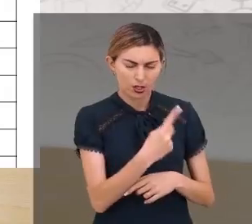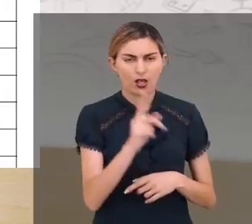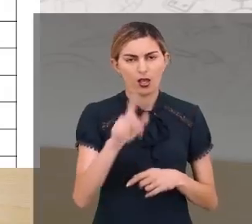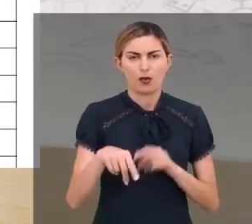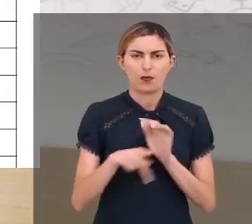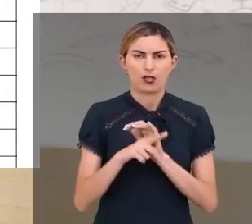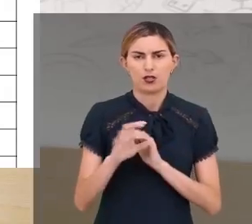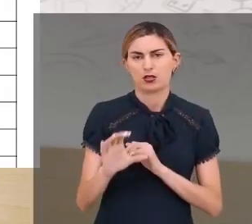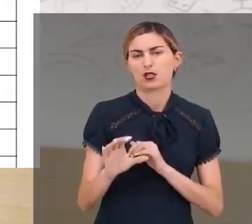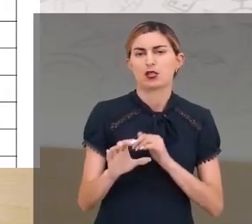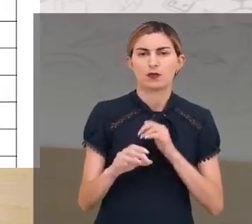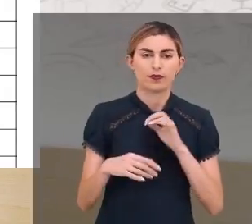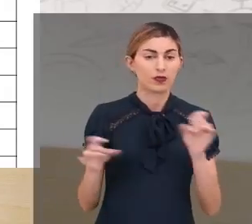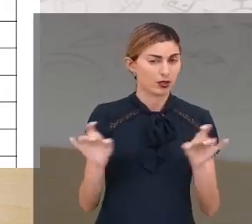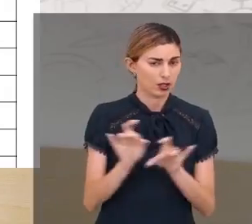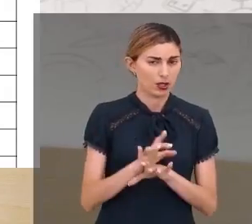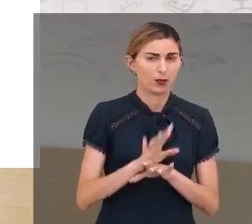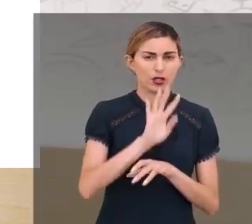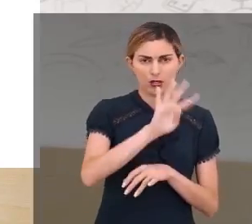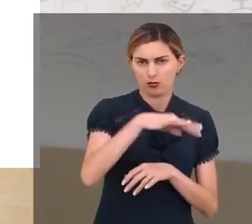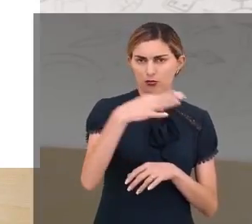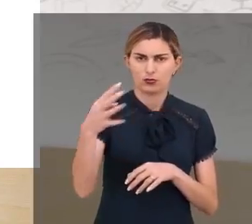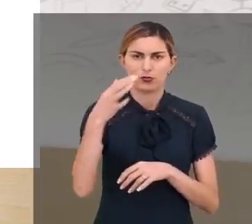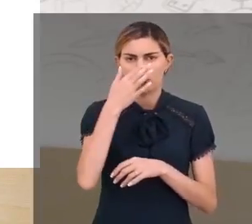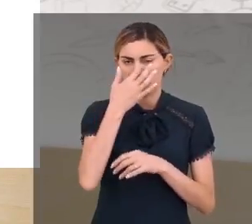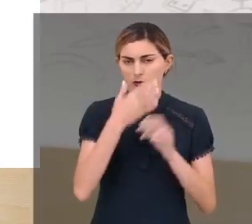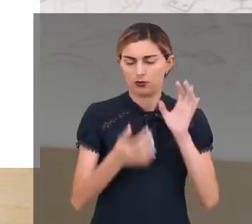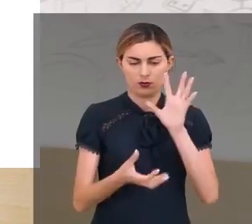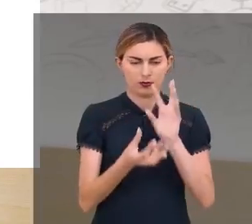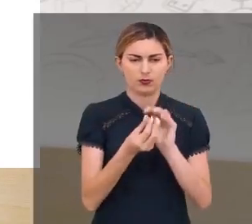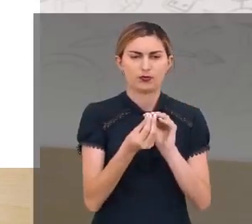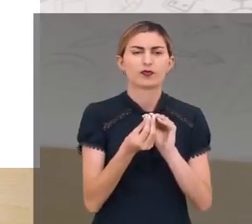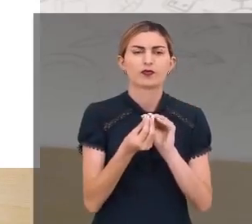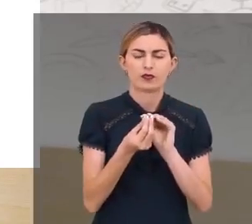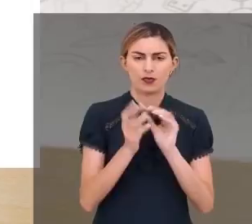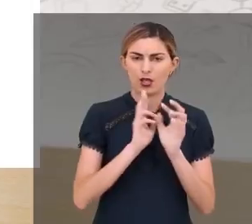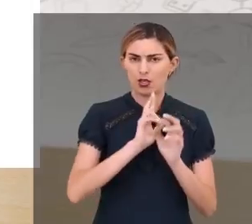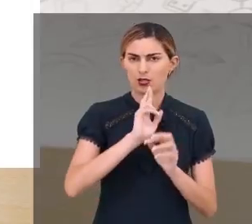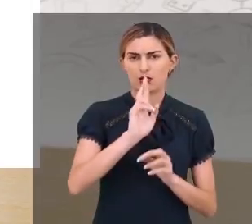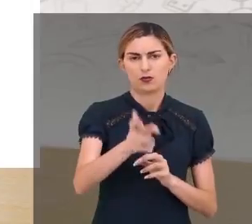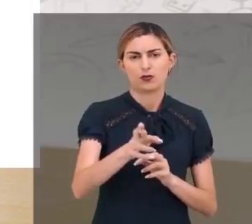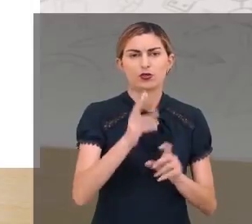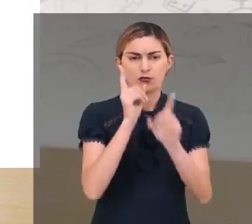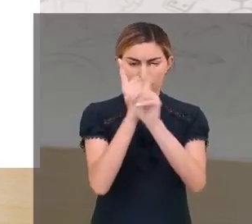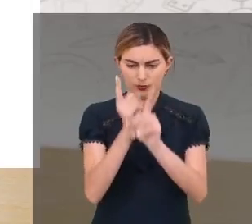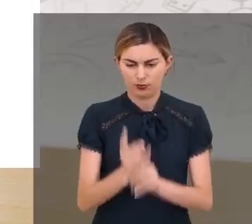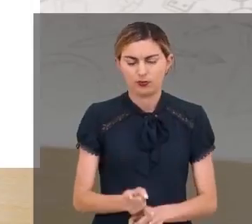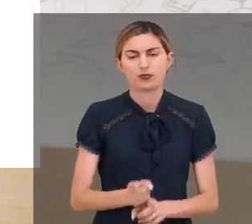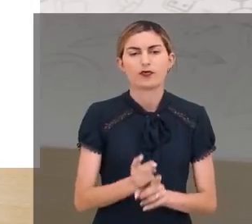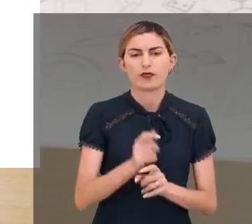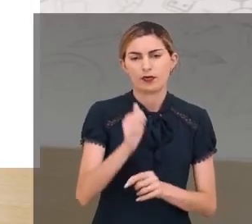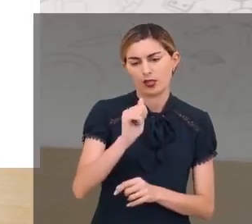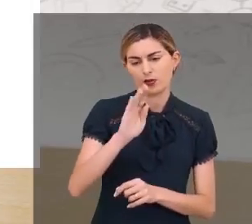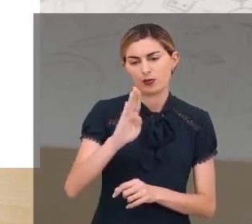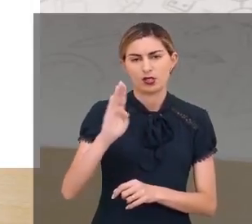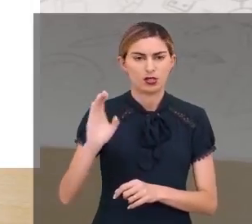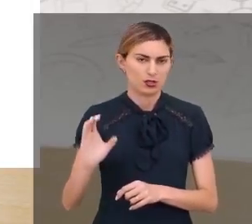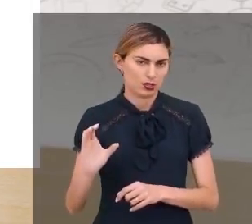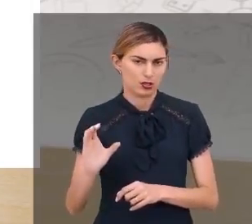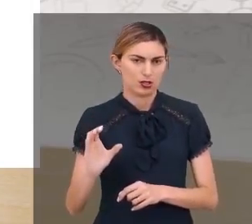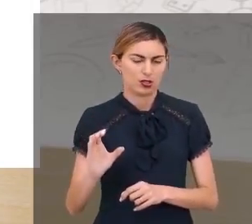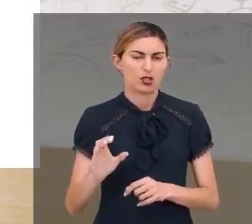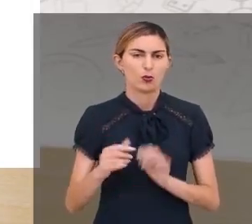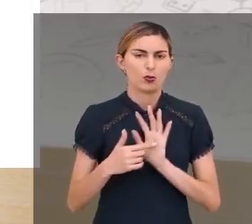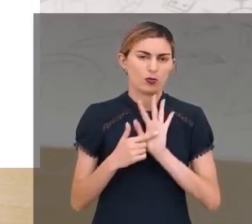seu controle. Para fechar, um quadro resumido do que seria o resultado da curva